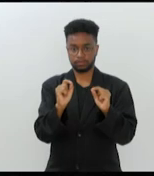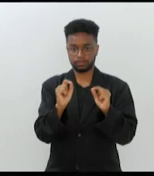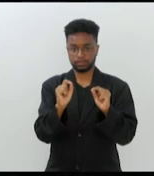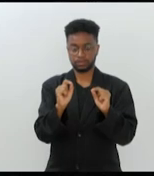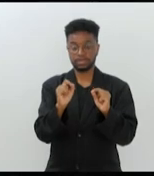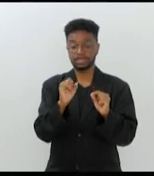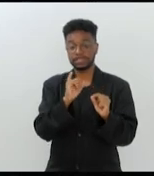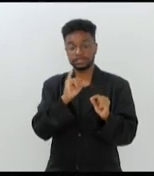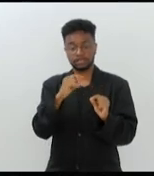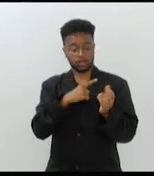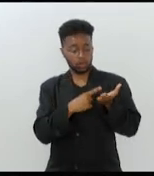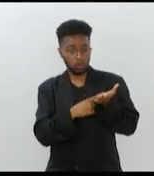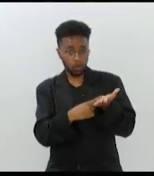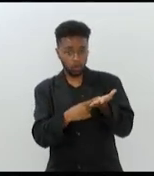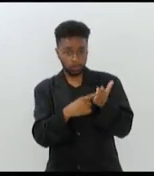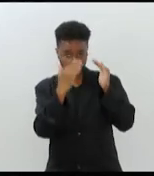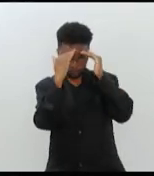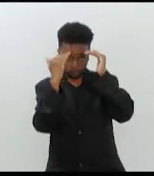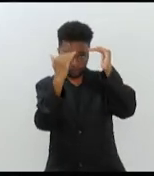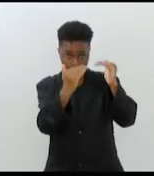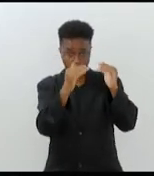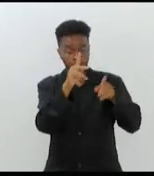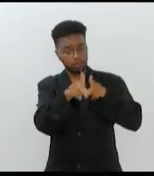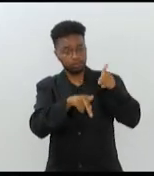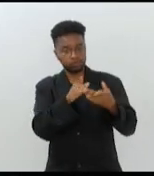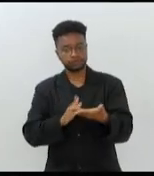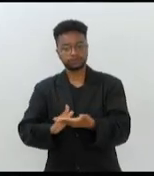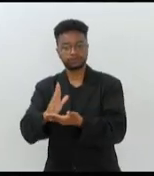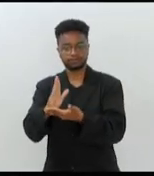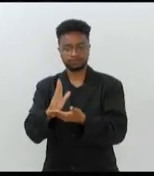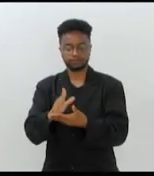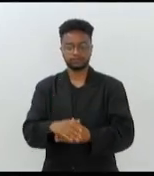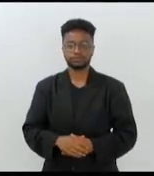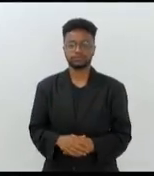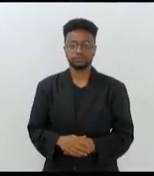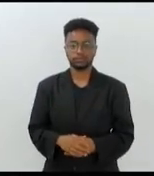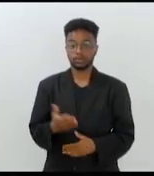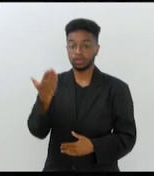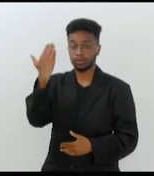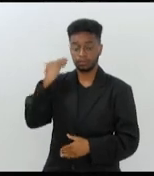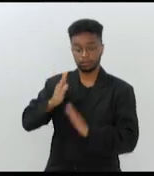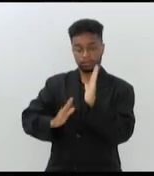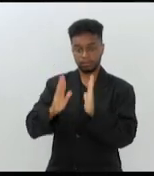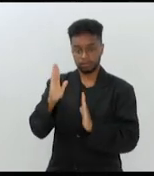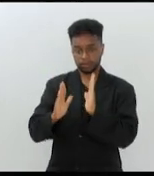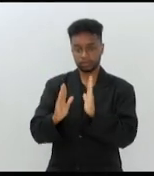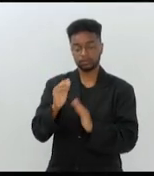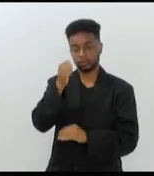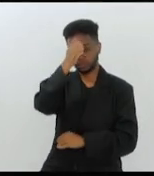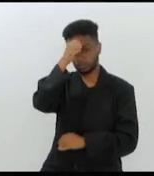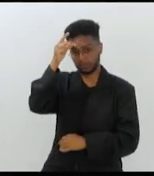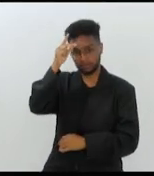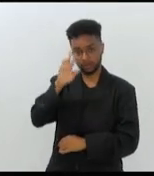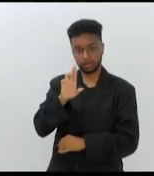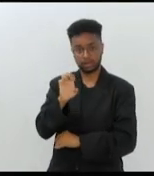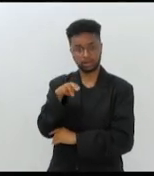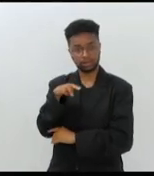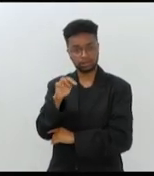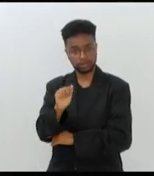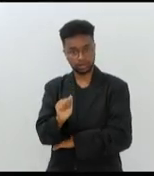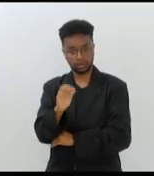honra o compromisso tem do povo aprovação. Naquela oportunidade, o prefeito Renato Cozzolino e